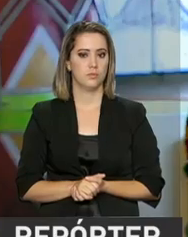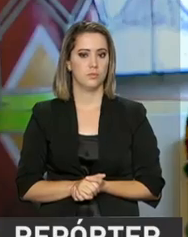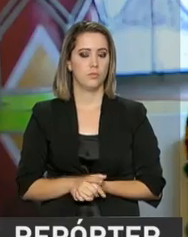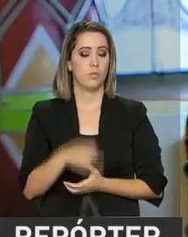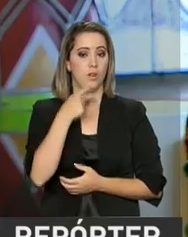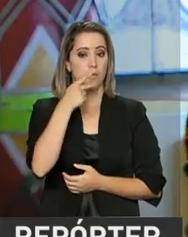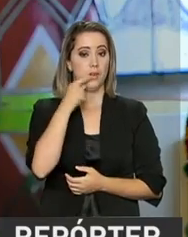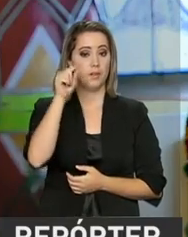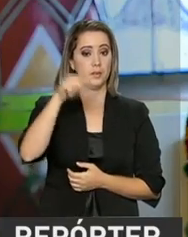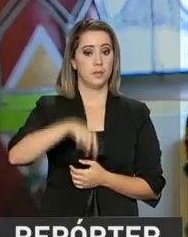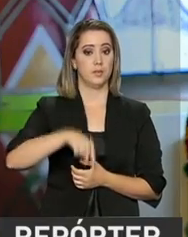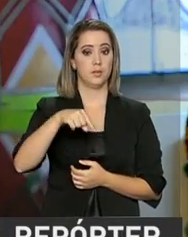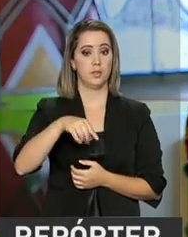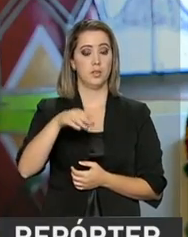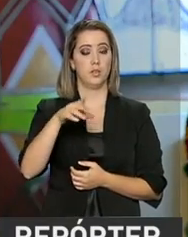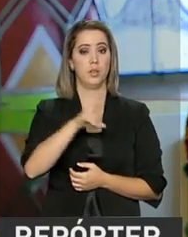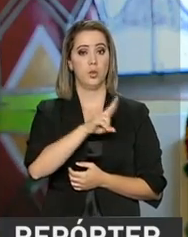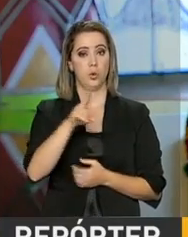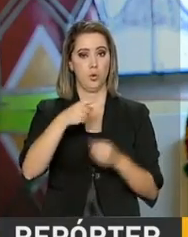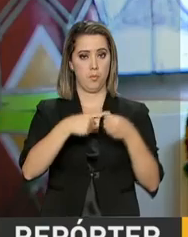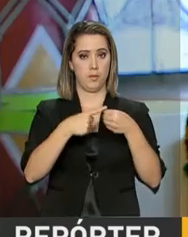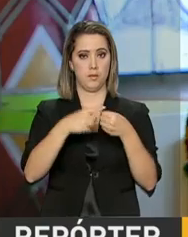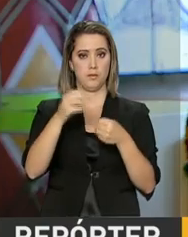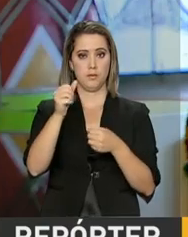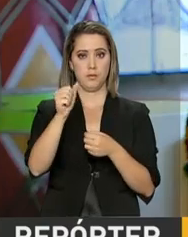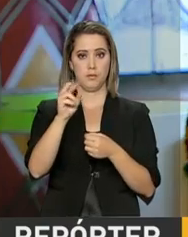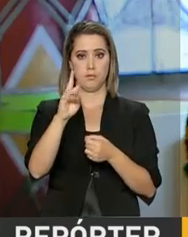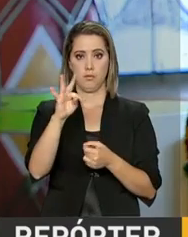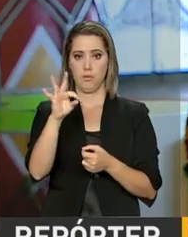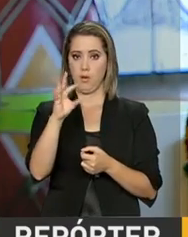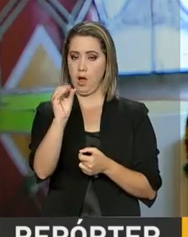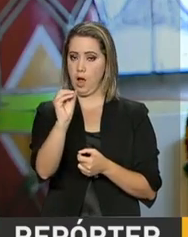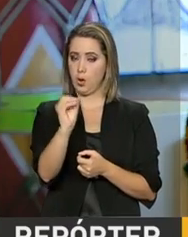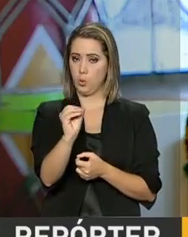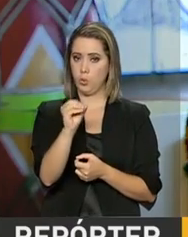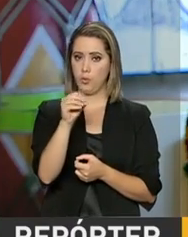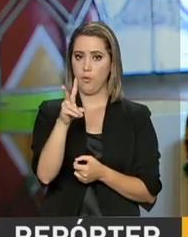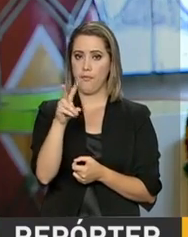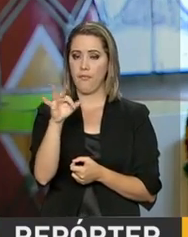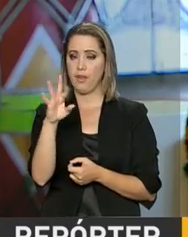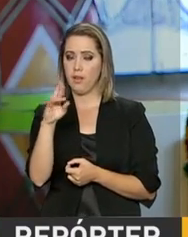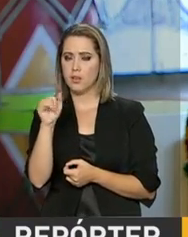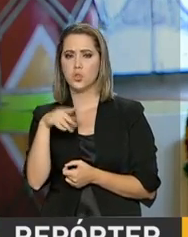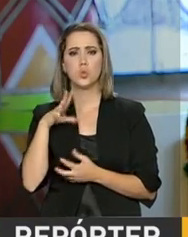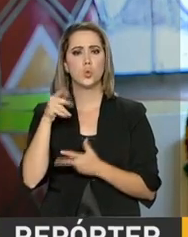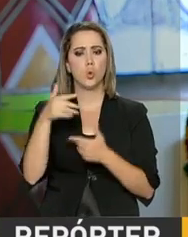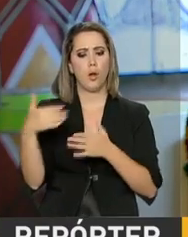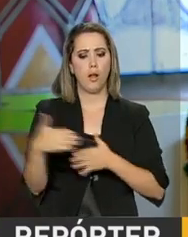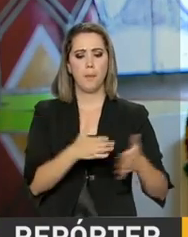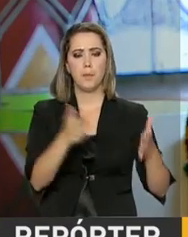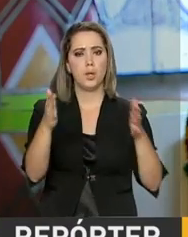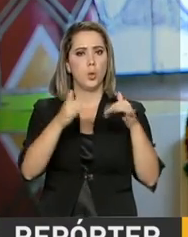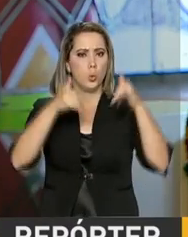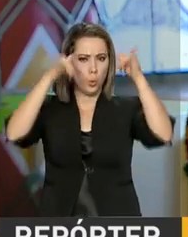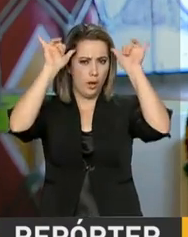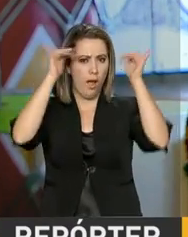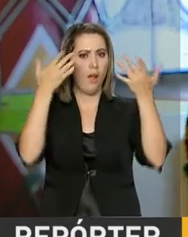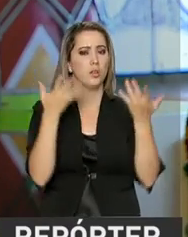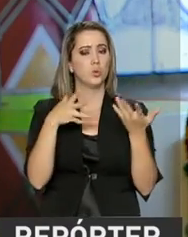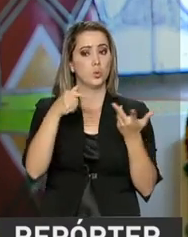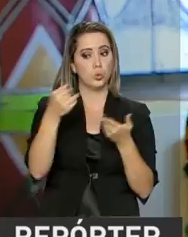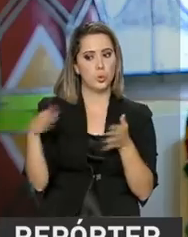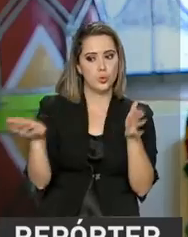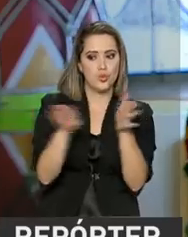Dizem que aqui em Arco Verde fazia parte da rota do gado, que todo gado que vinha da Bahia, do estado da Bahia,